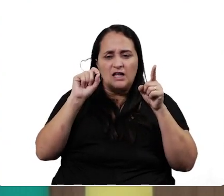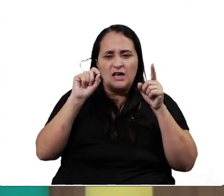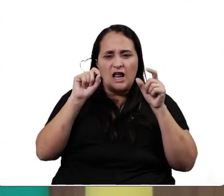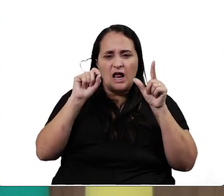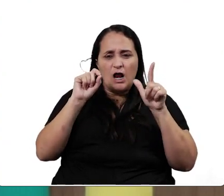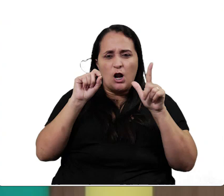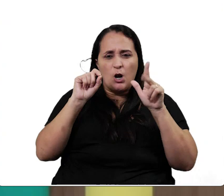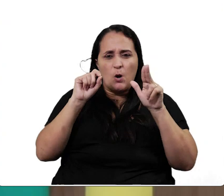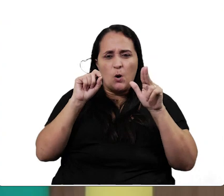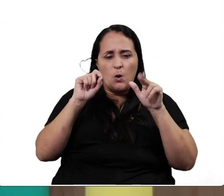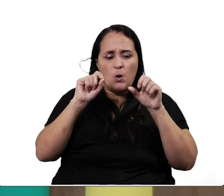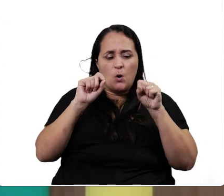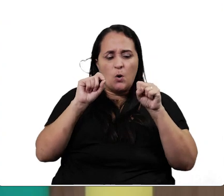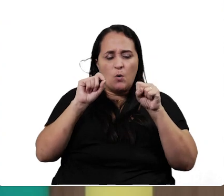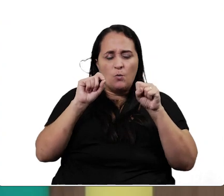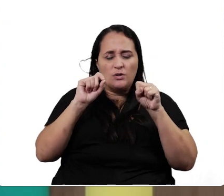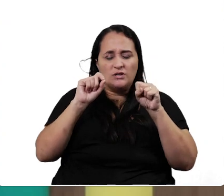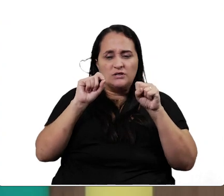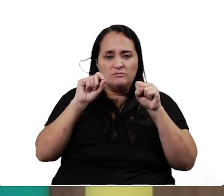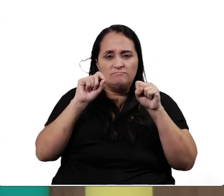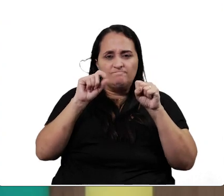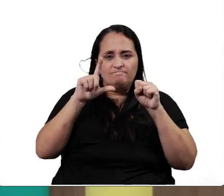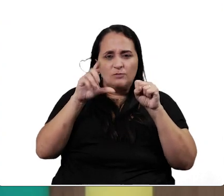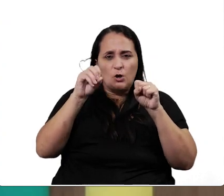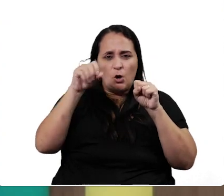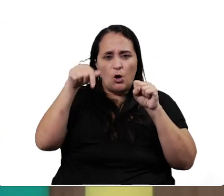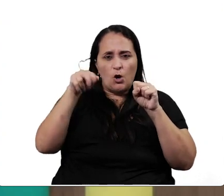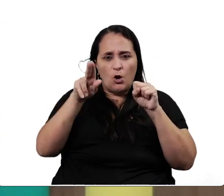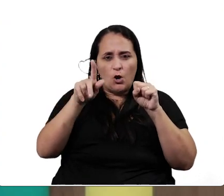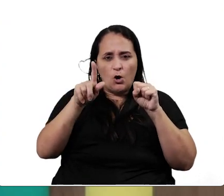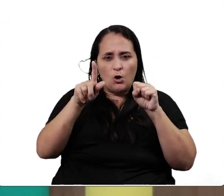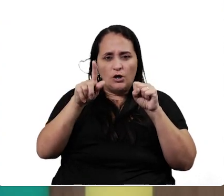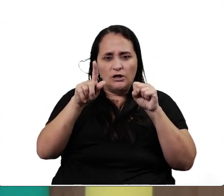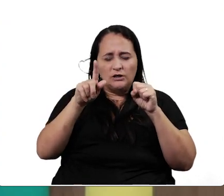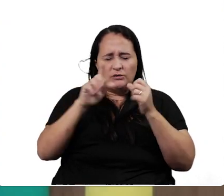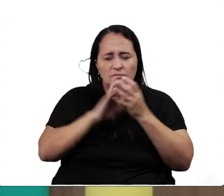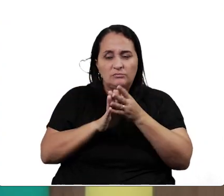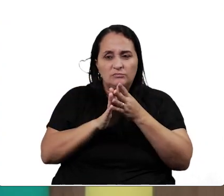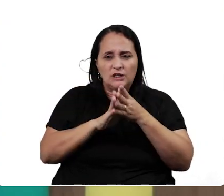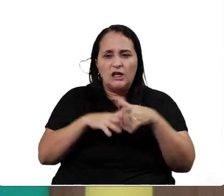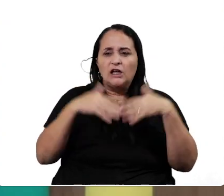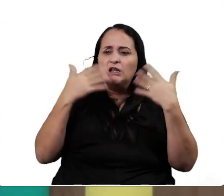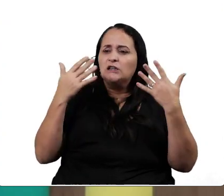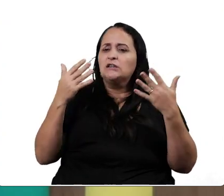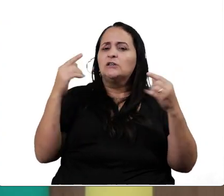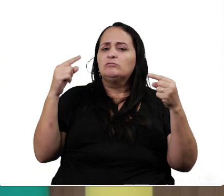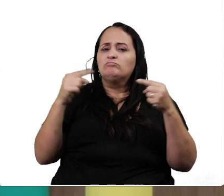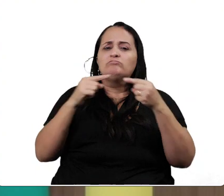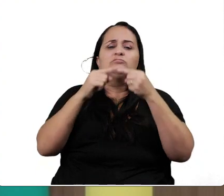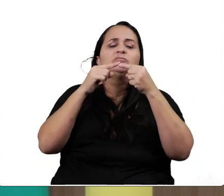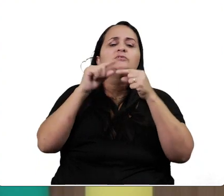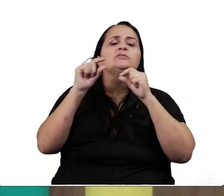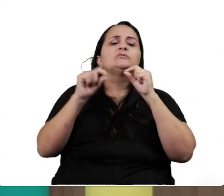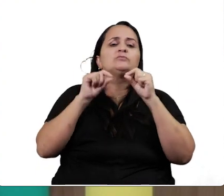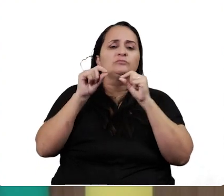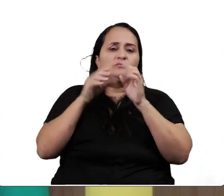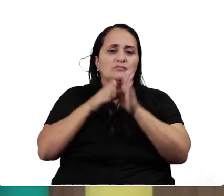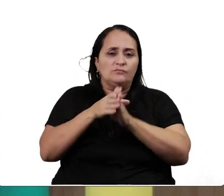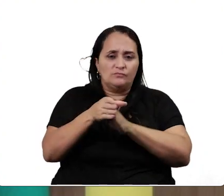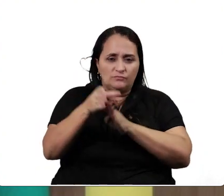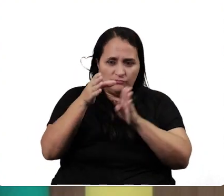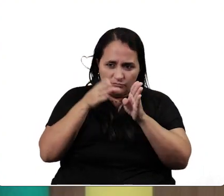Luz Long, tá? E se confirma no final do texto que ele diz, o rival